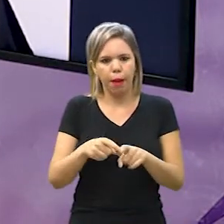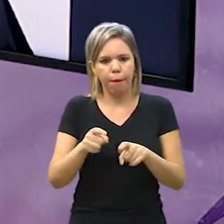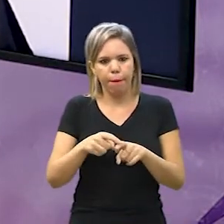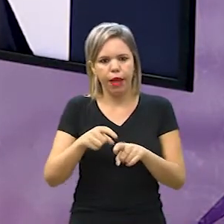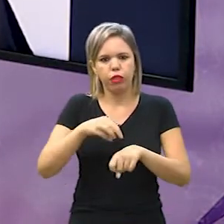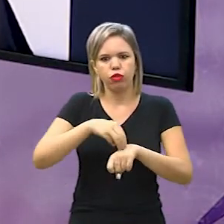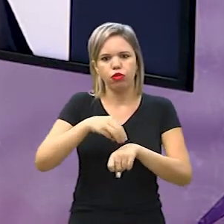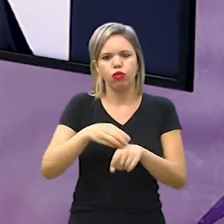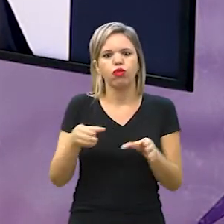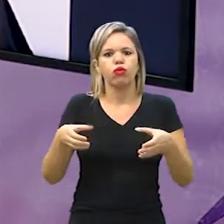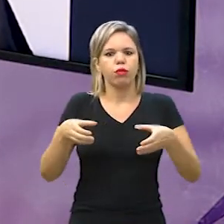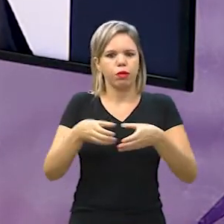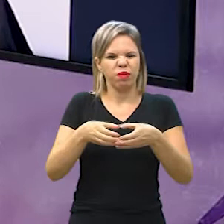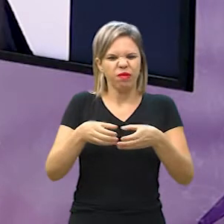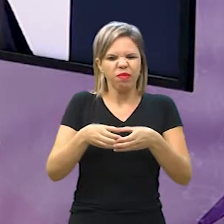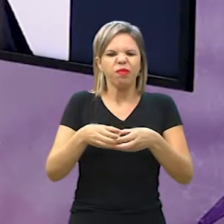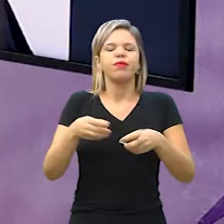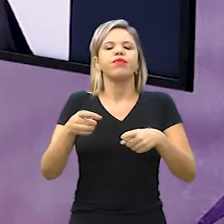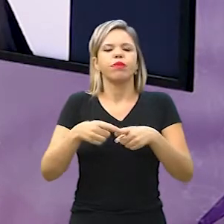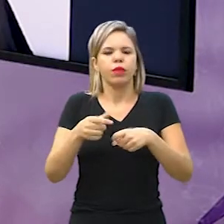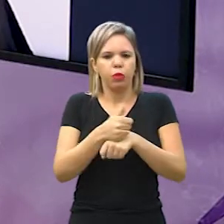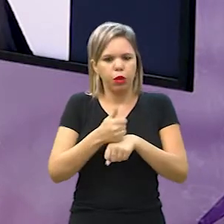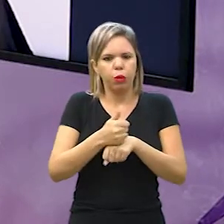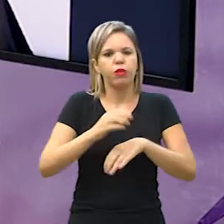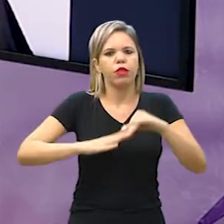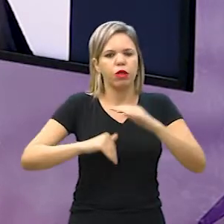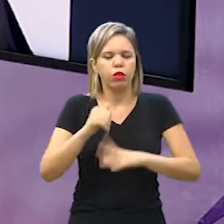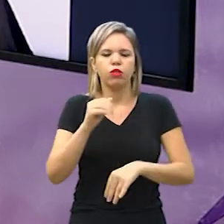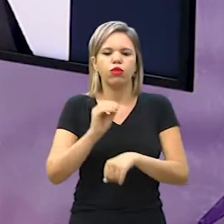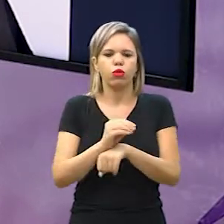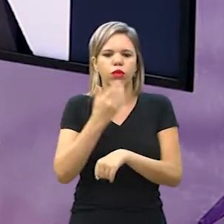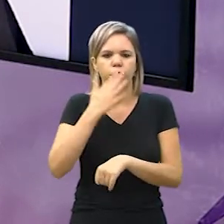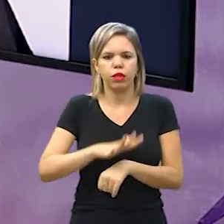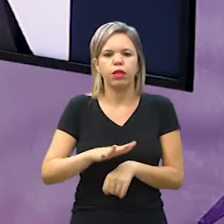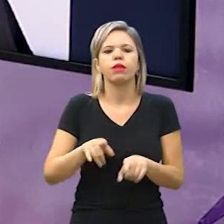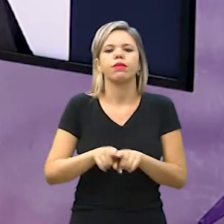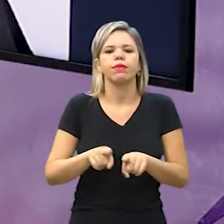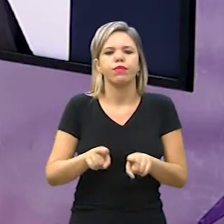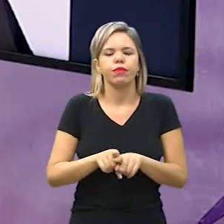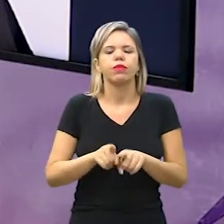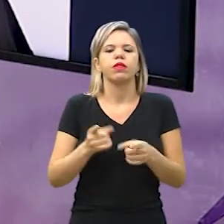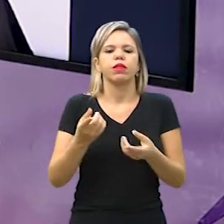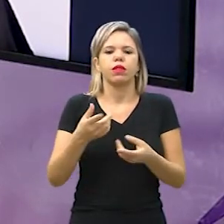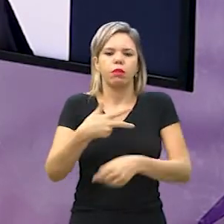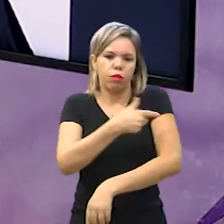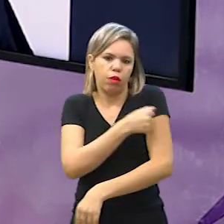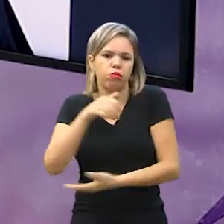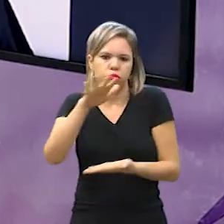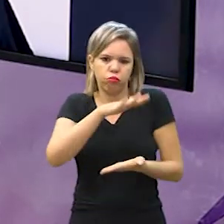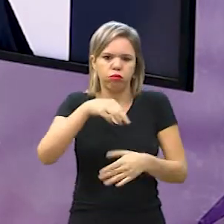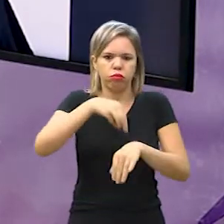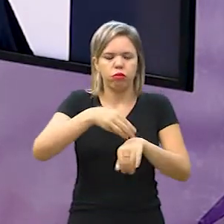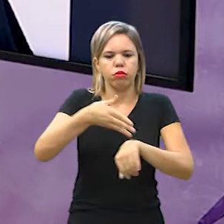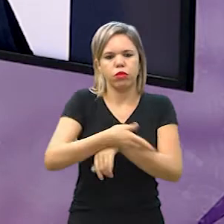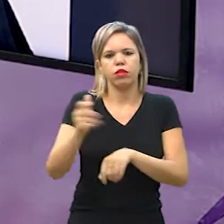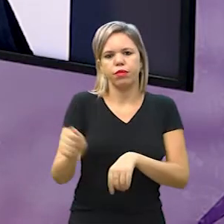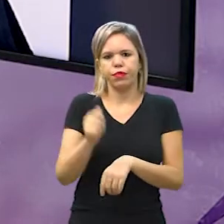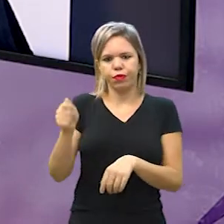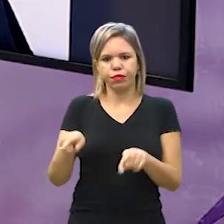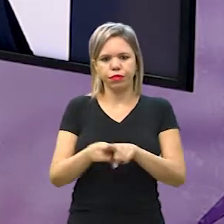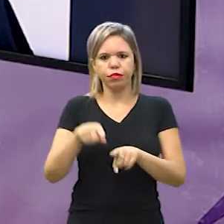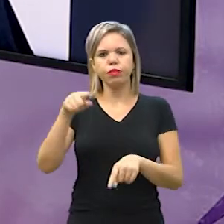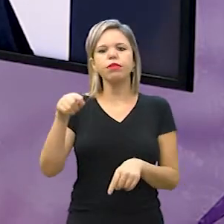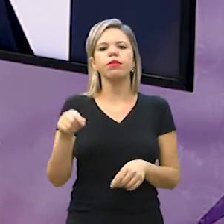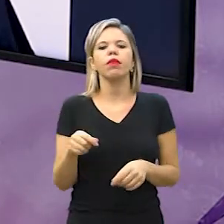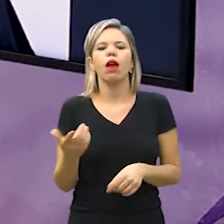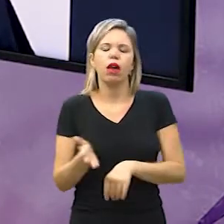também é membro do Comitê de Pediatria da Sociedade Brasileira de Imunizações e a senhora também é membro de uma outra associação que estava